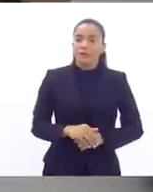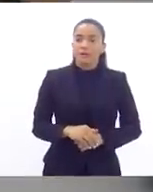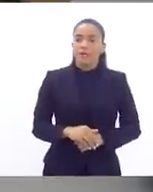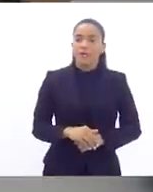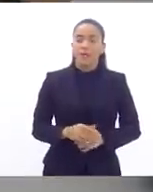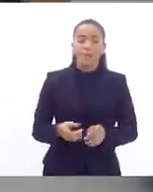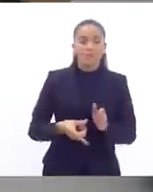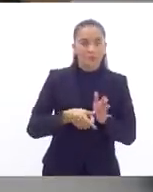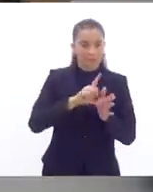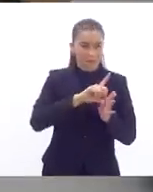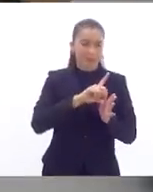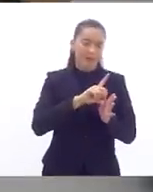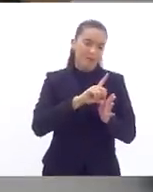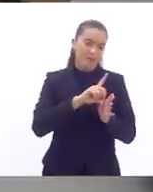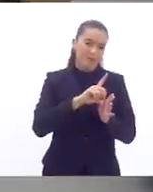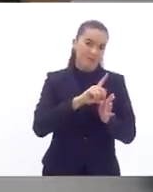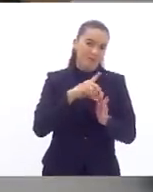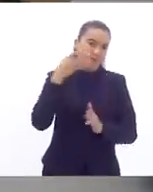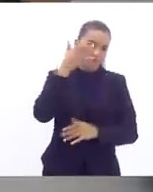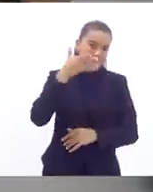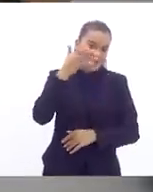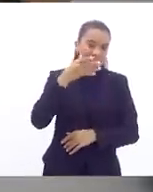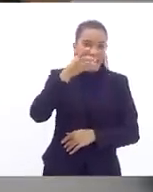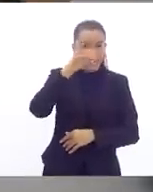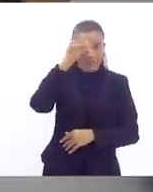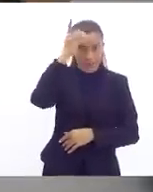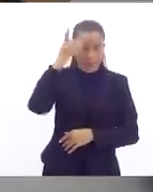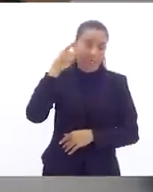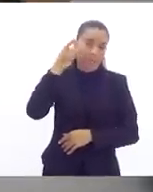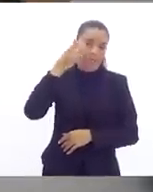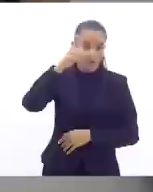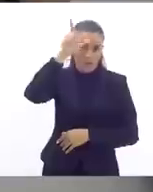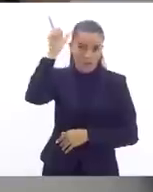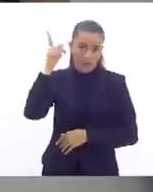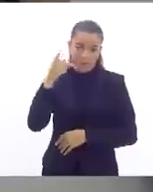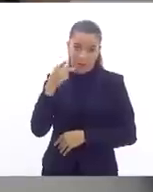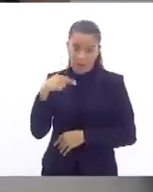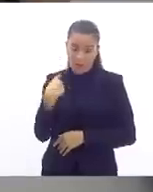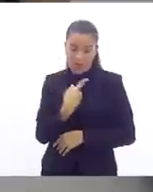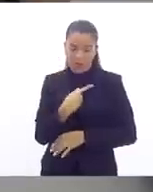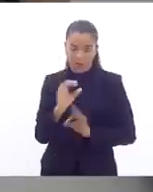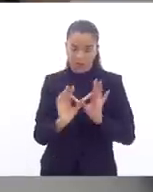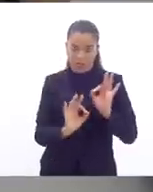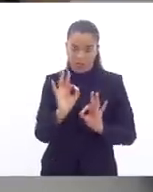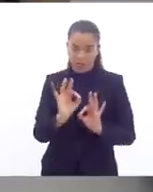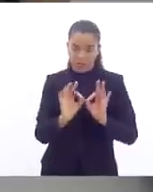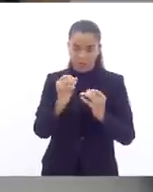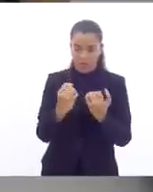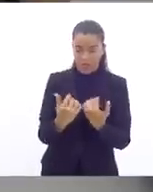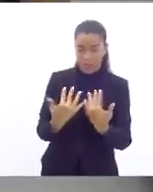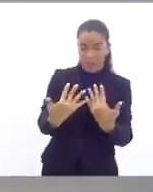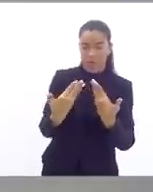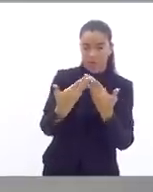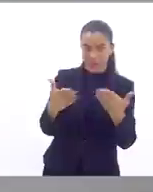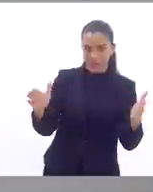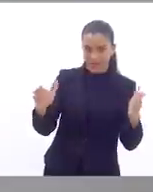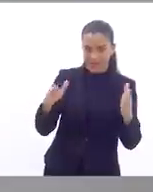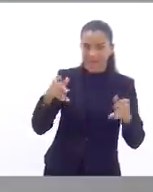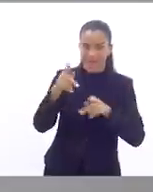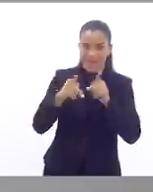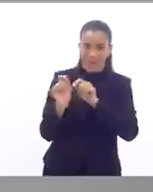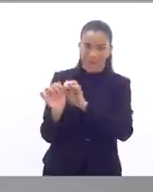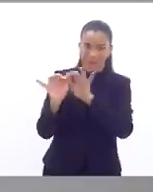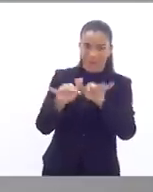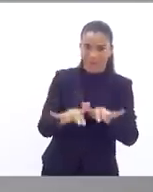antes de passar para o Deputado Luiz Paulo eu só queria fazer uma consideração quando nós organizamos essa essa audiência não